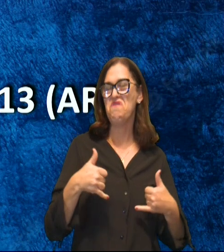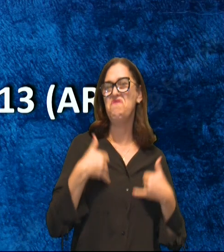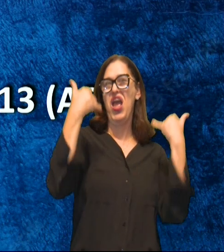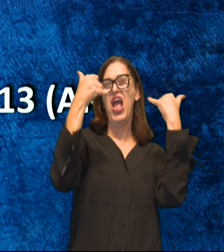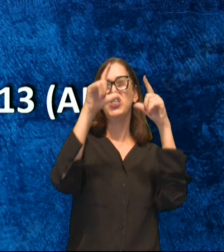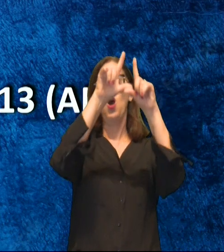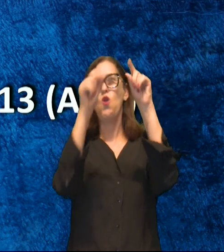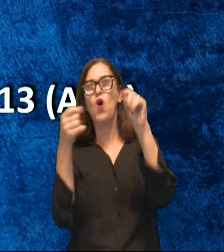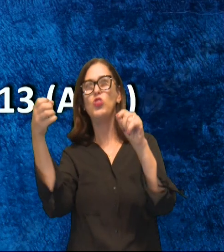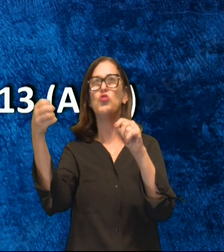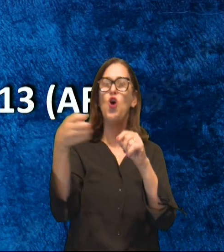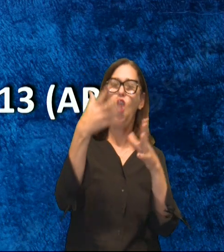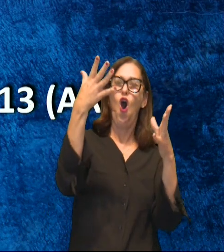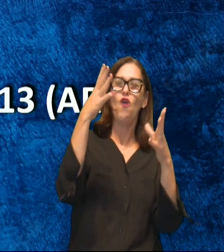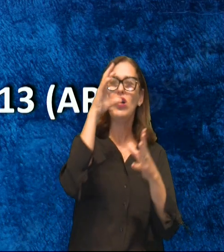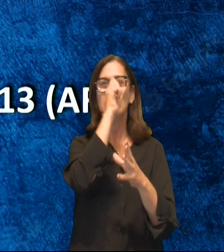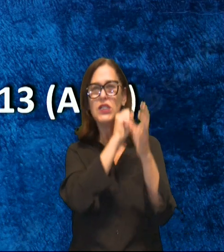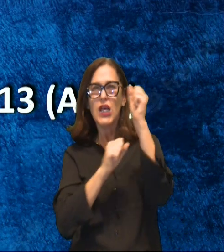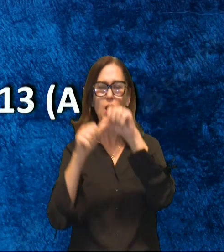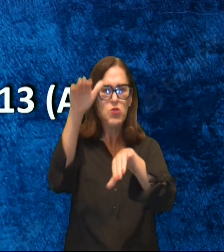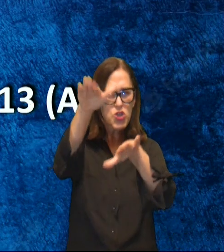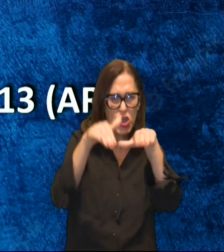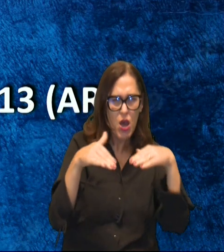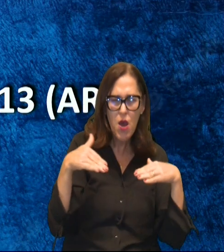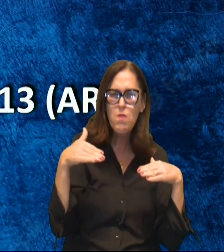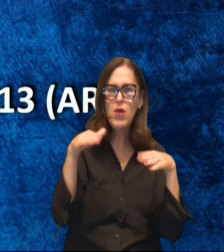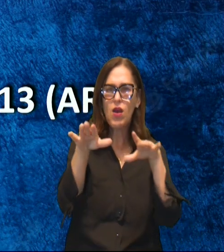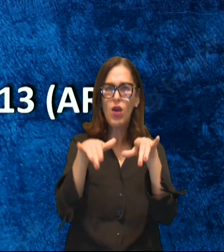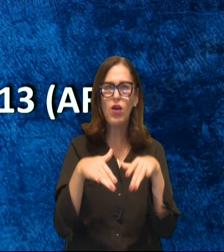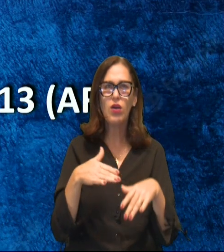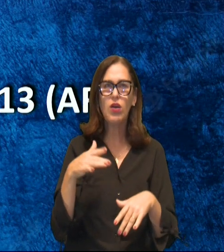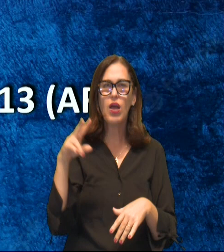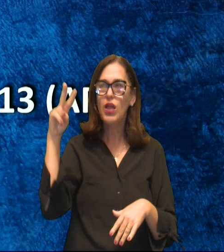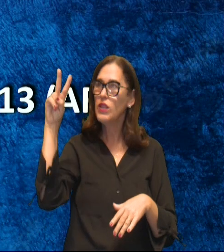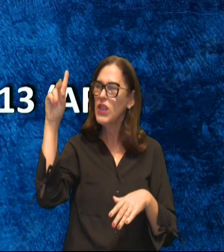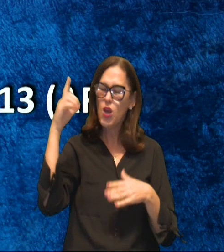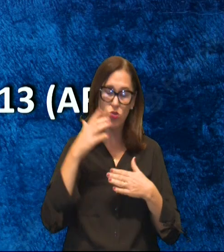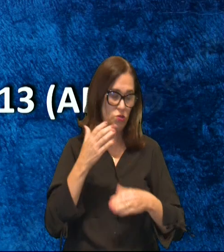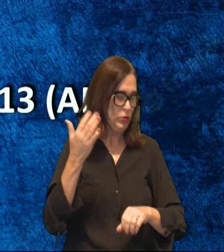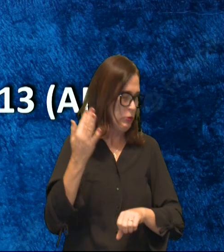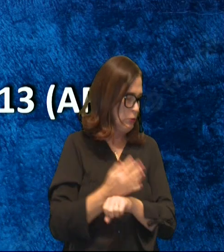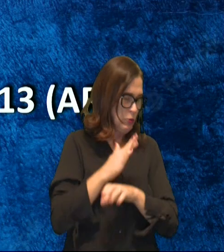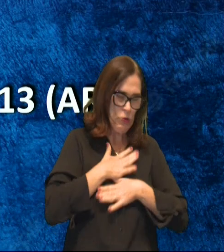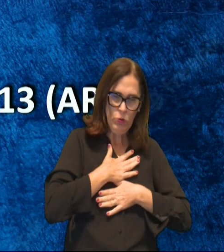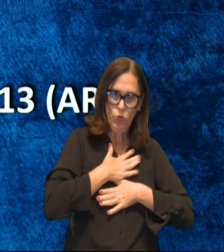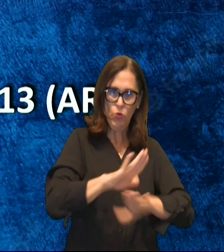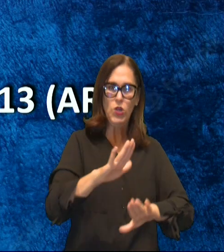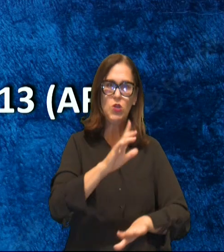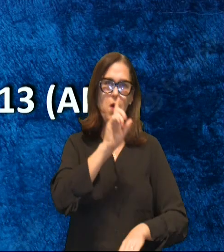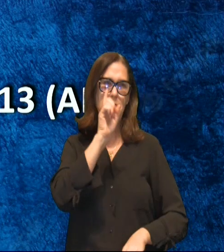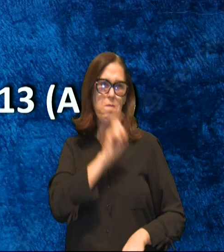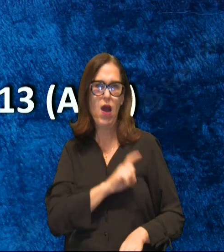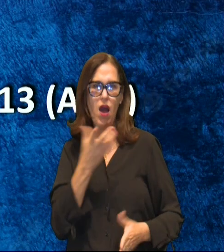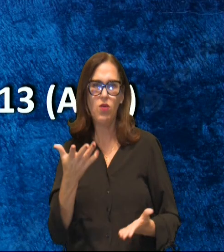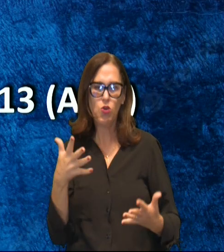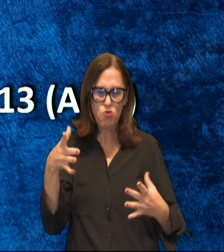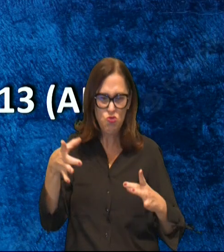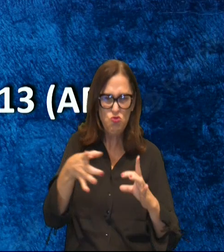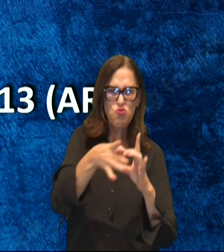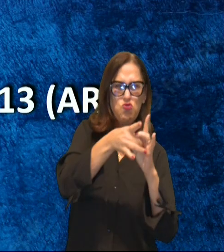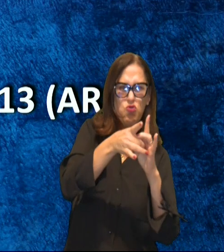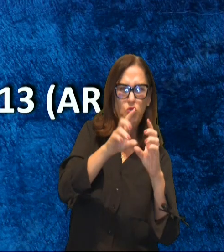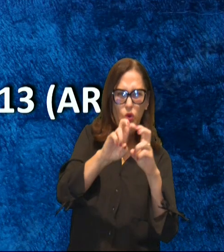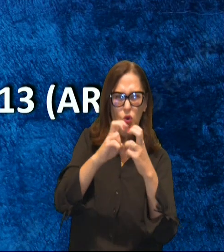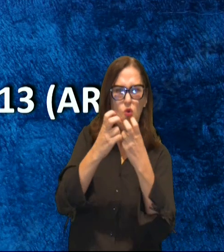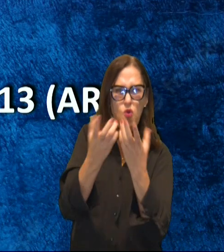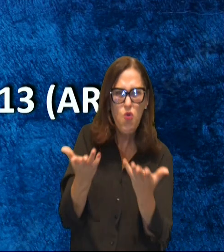nova, os sábados e a convocação das congregações. Eu não posso suportar a iniquidade associada ao